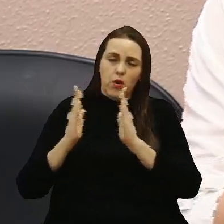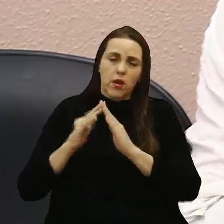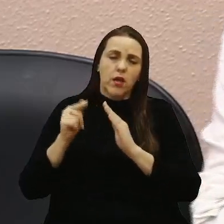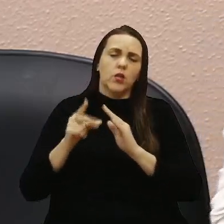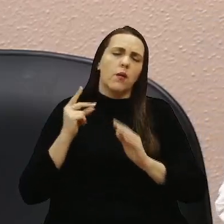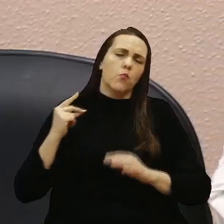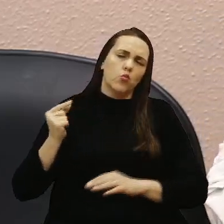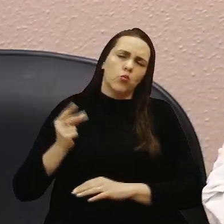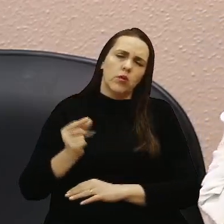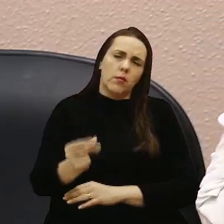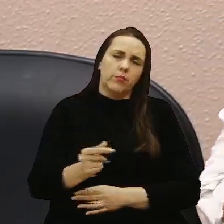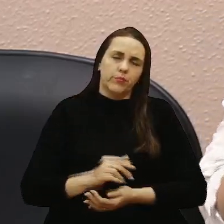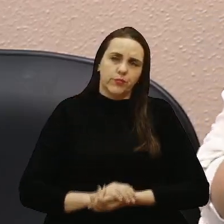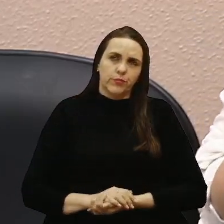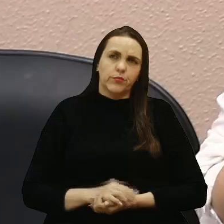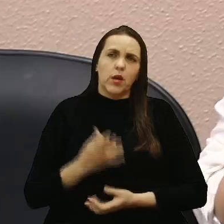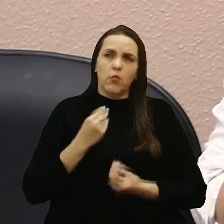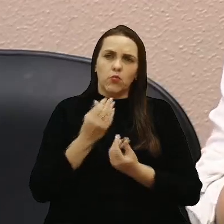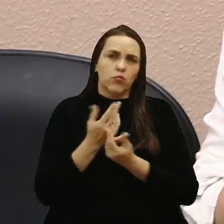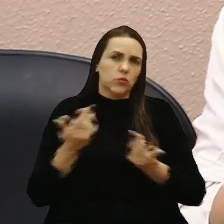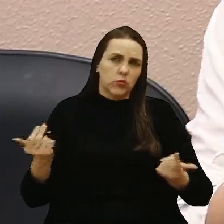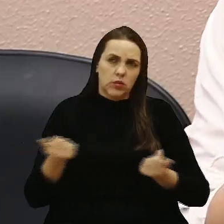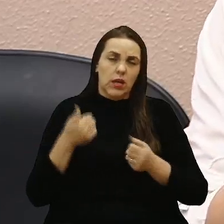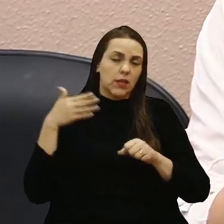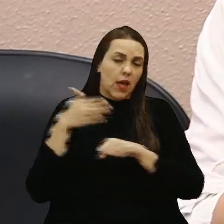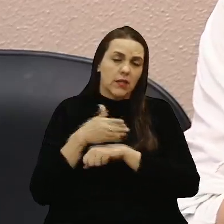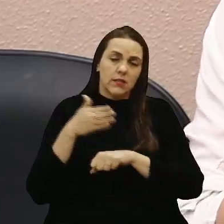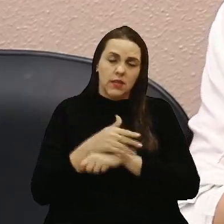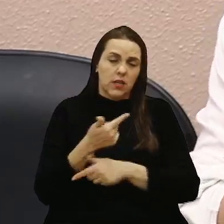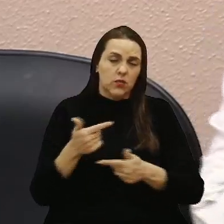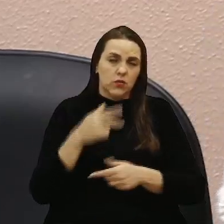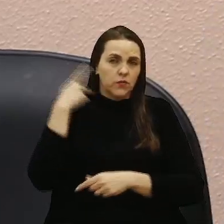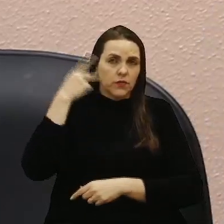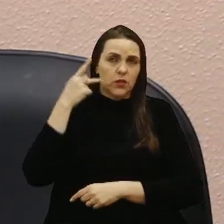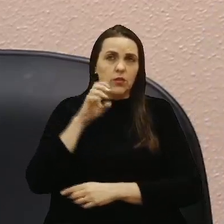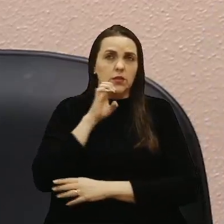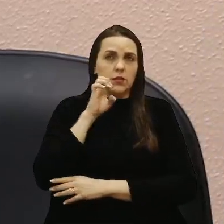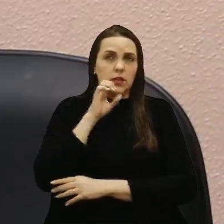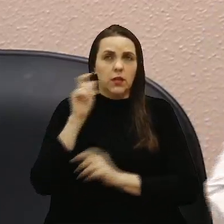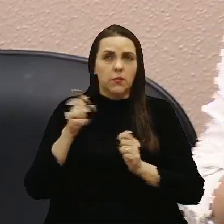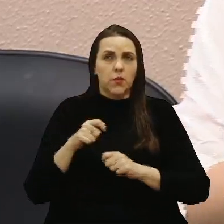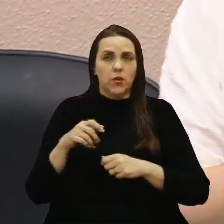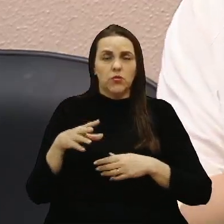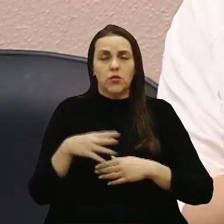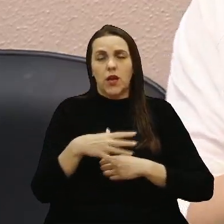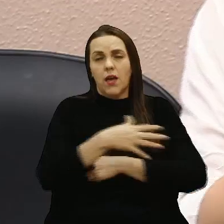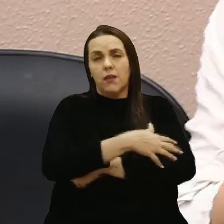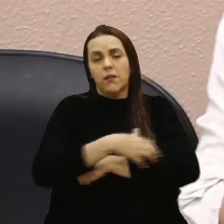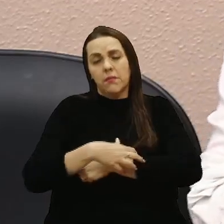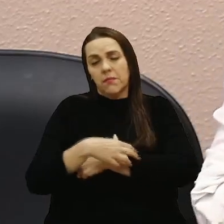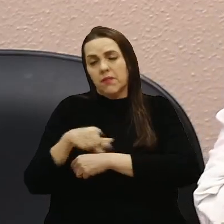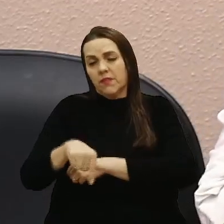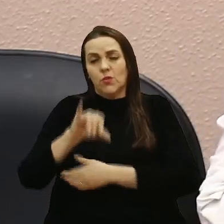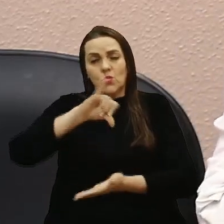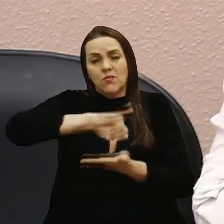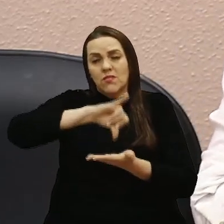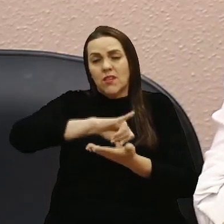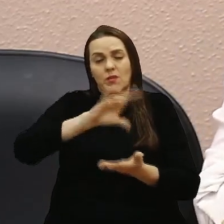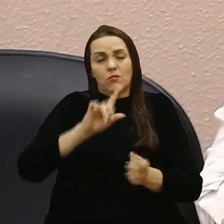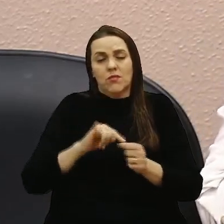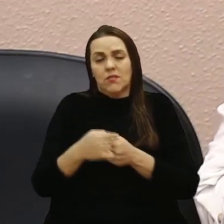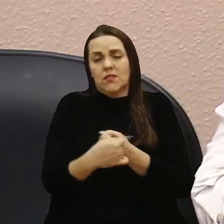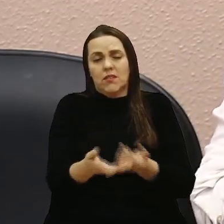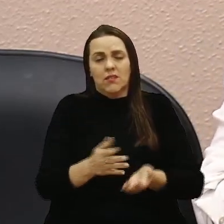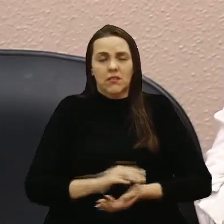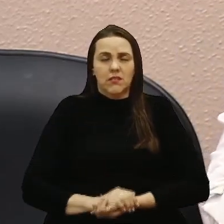muito tempo e que muitas vezes não têm acesso. Vereadora Estela, a gente pode dizer que é uma periferia no centro da cidade. É periferia no centro,